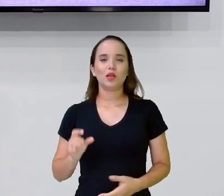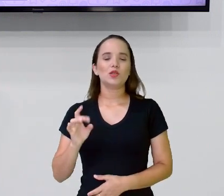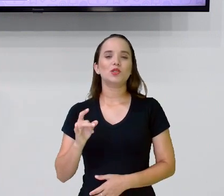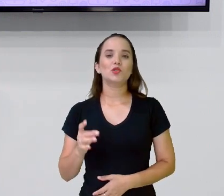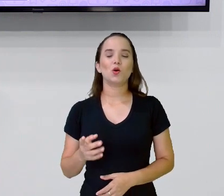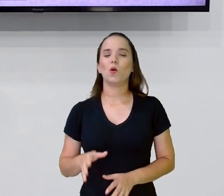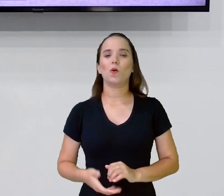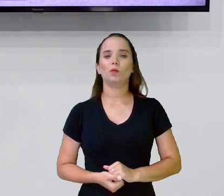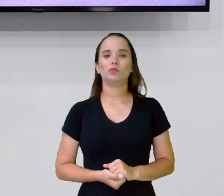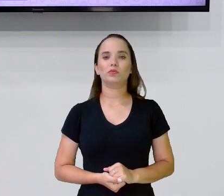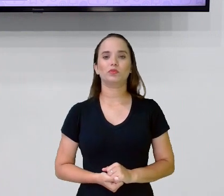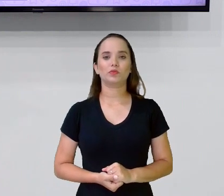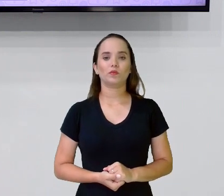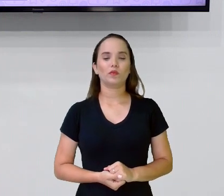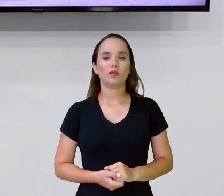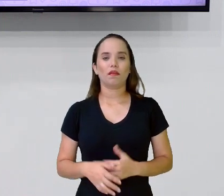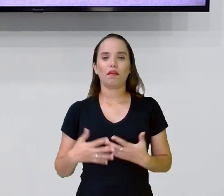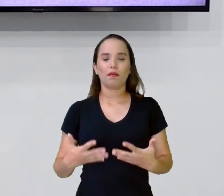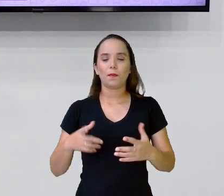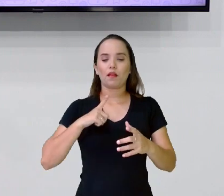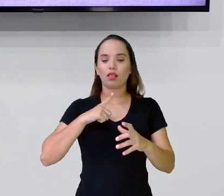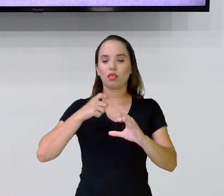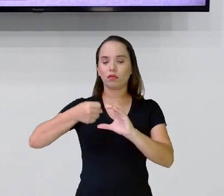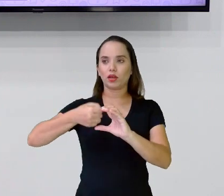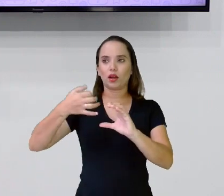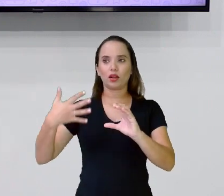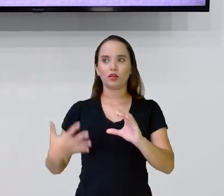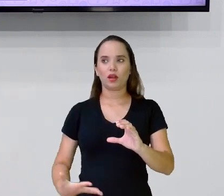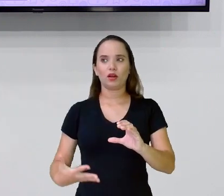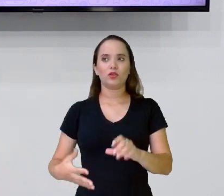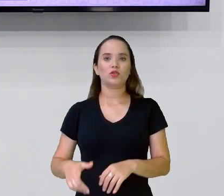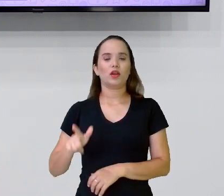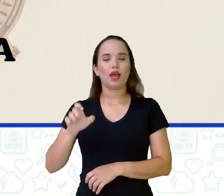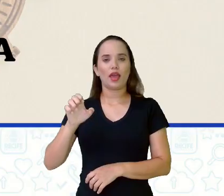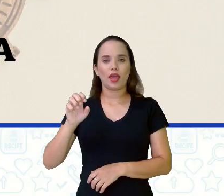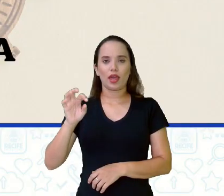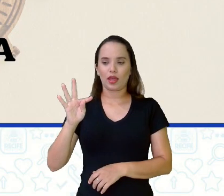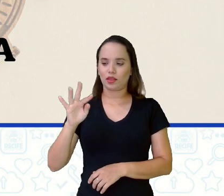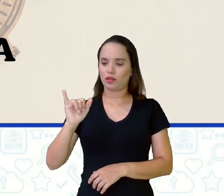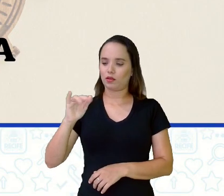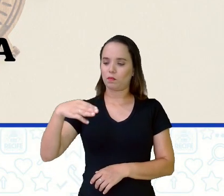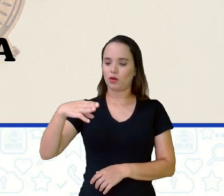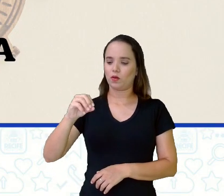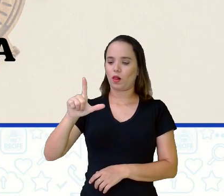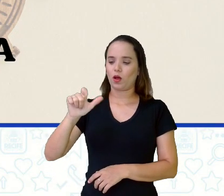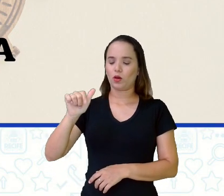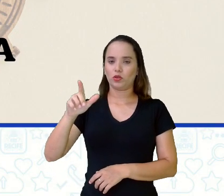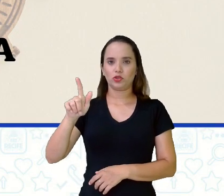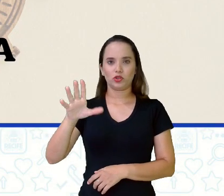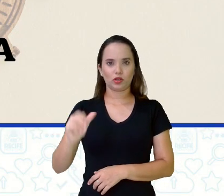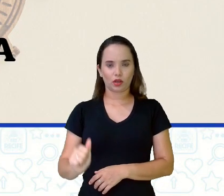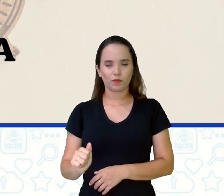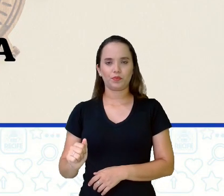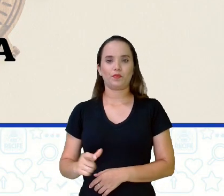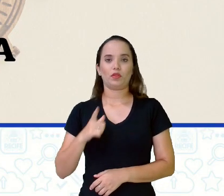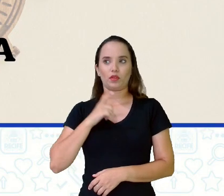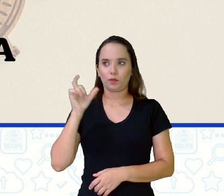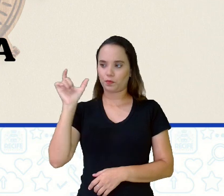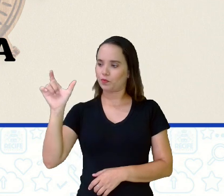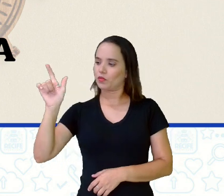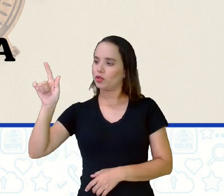trazer uma característica, né, etimológica, né, da palavra, geo, todo mundo sabe, significa